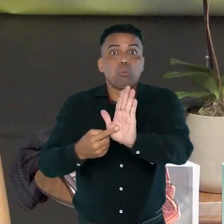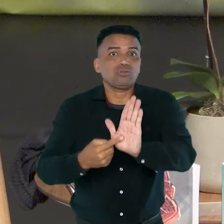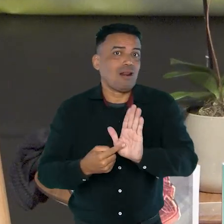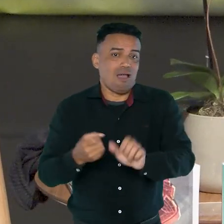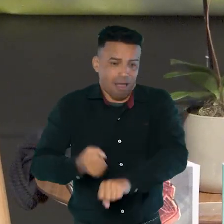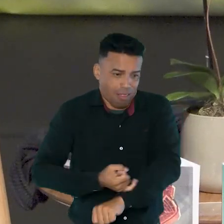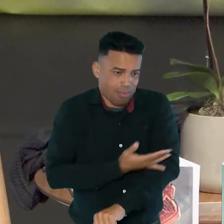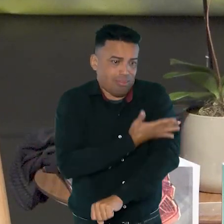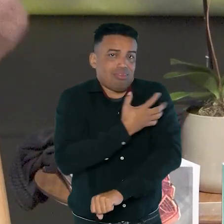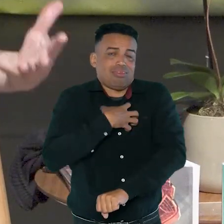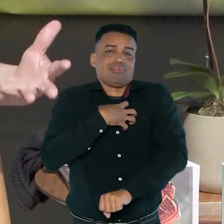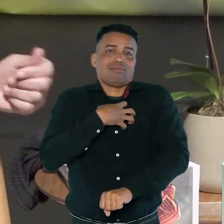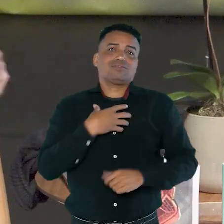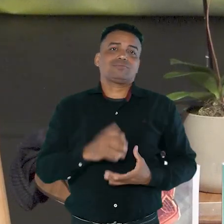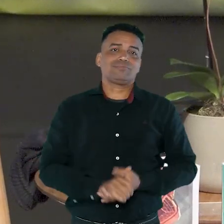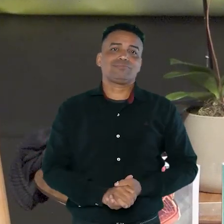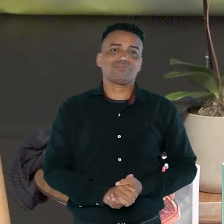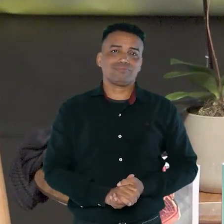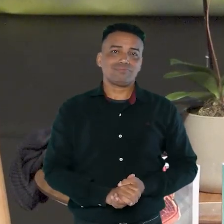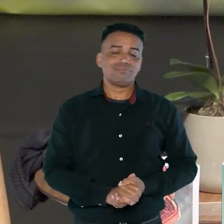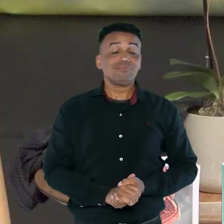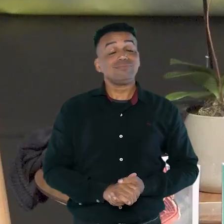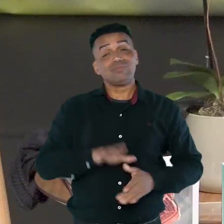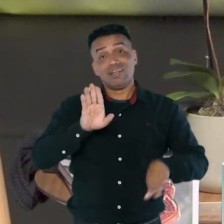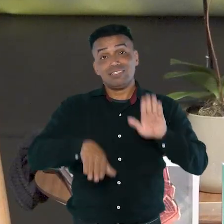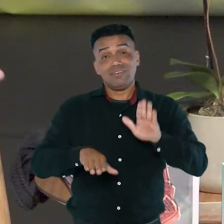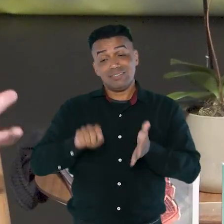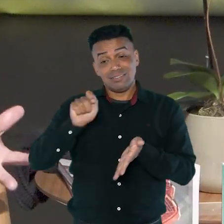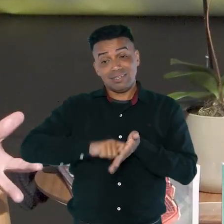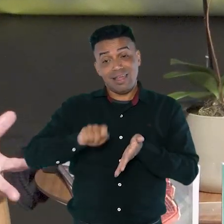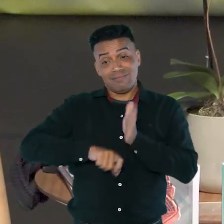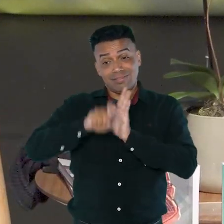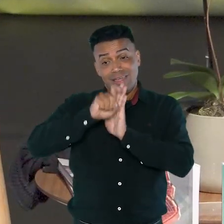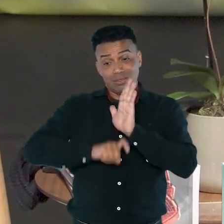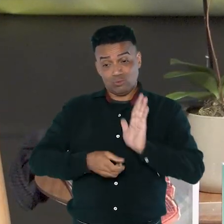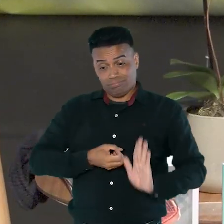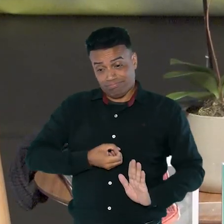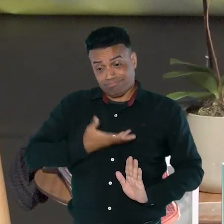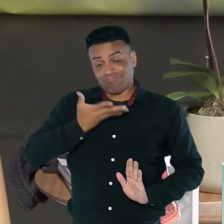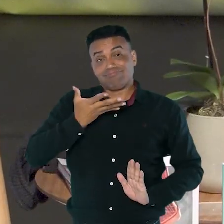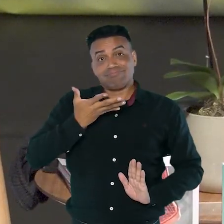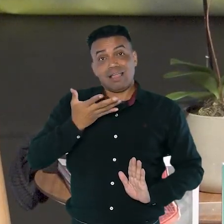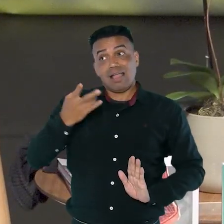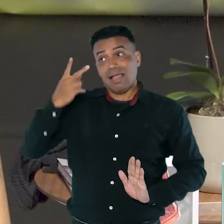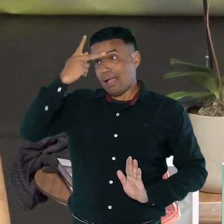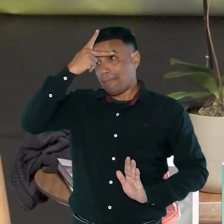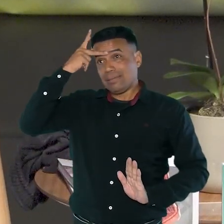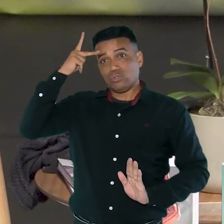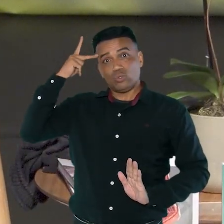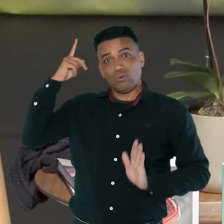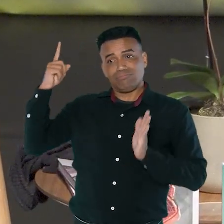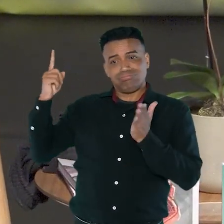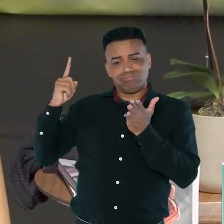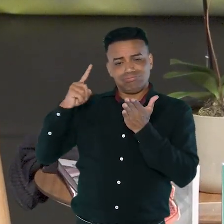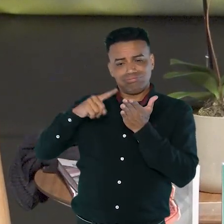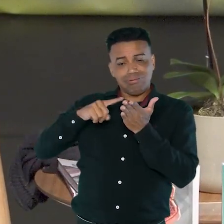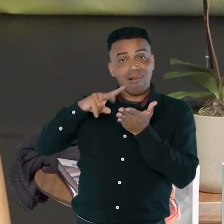não pode. Então, às vezes, você escreve um poema em que a